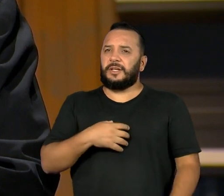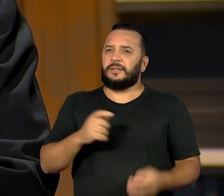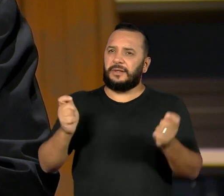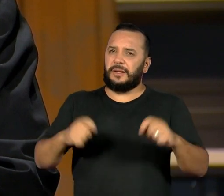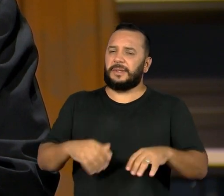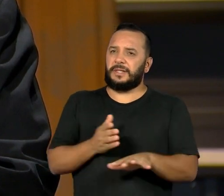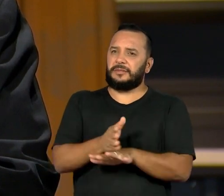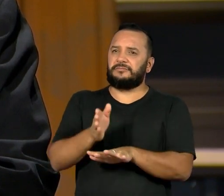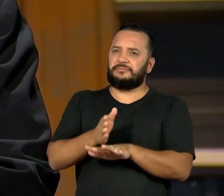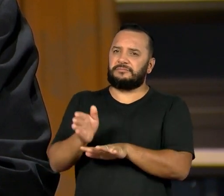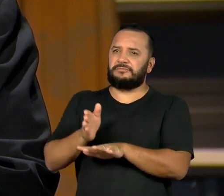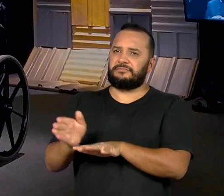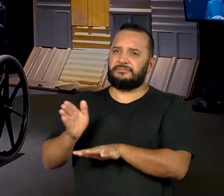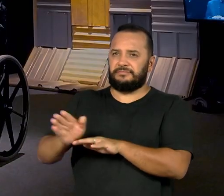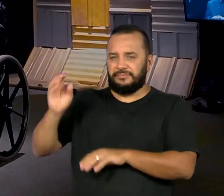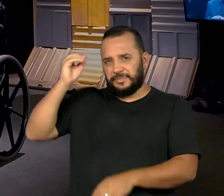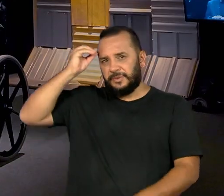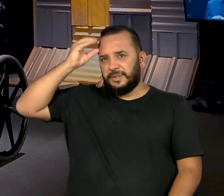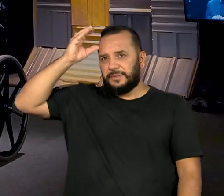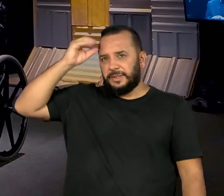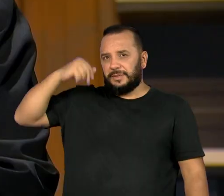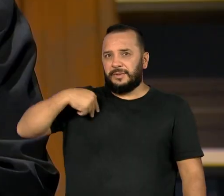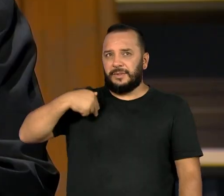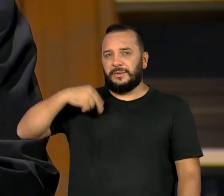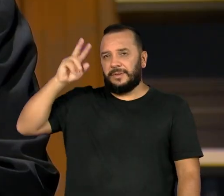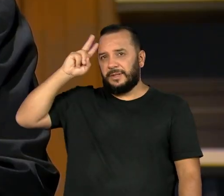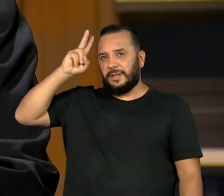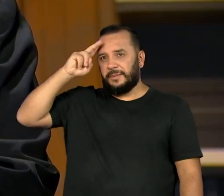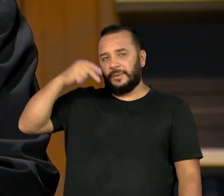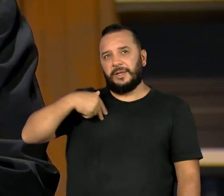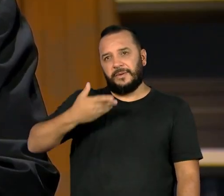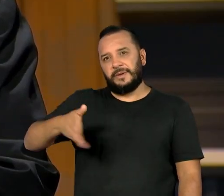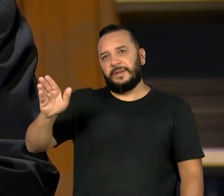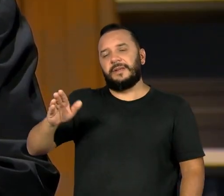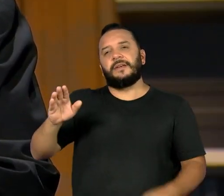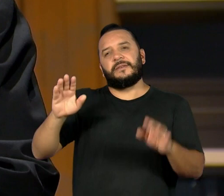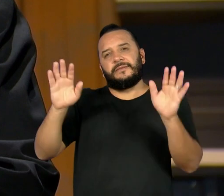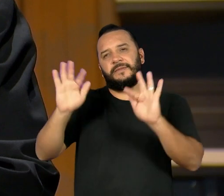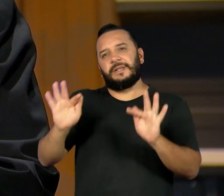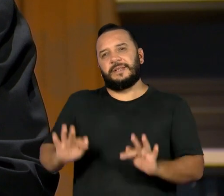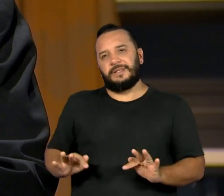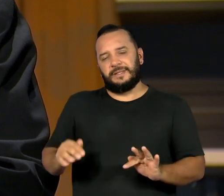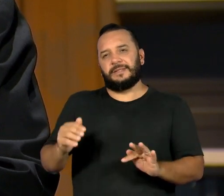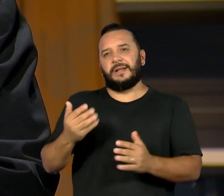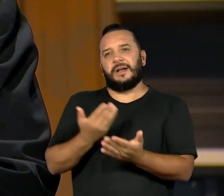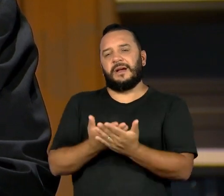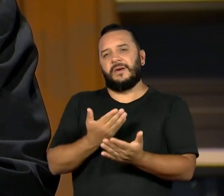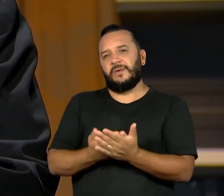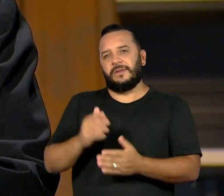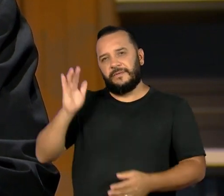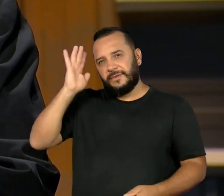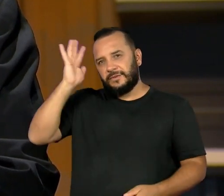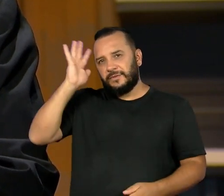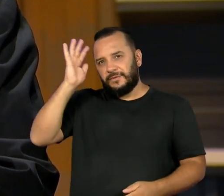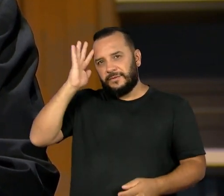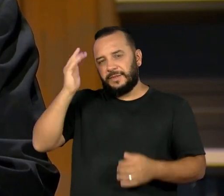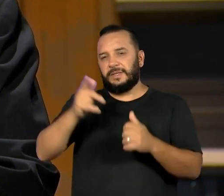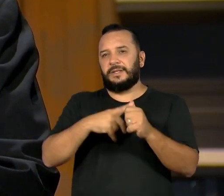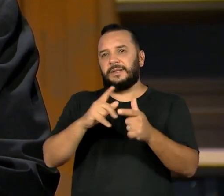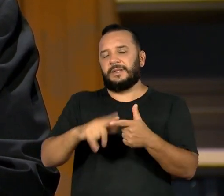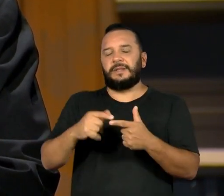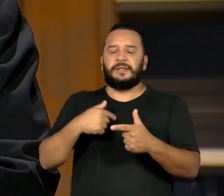diversificada de conhecimento, né? Eu me lembro que eu ia feliz para as aulas de filosofia, psicologia